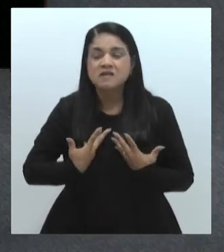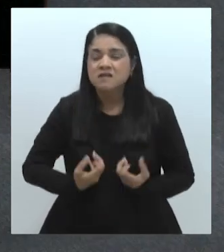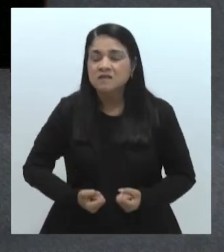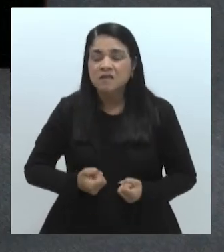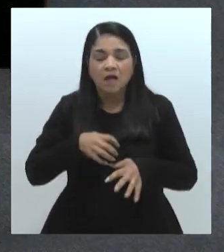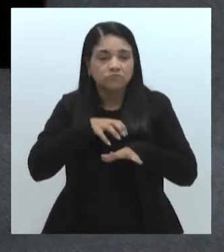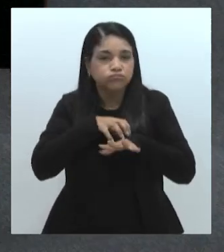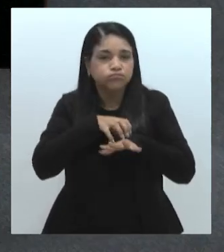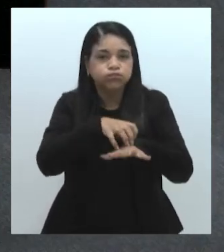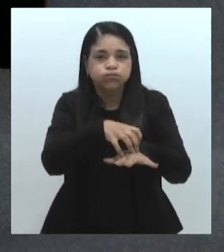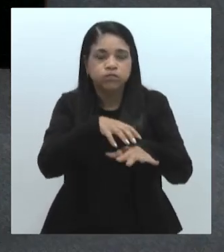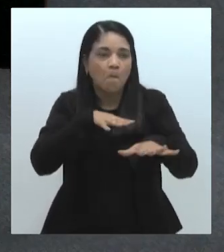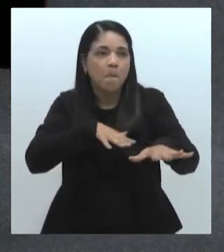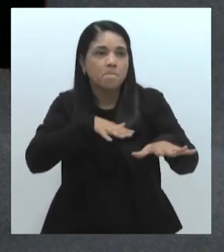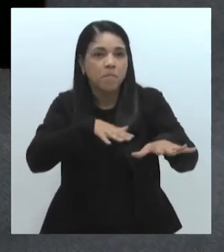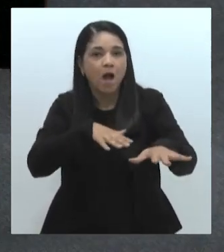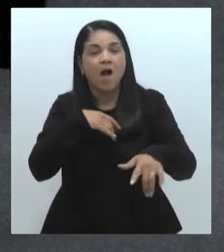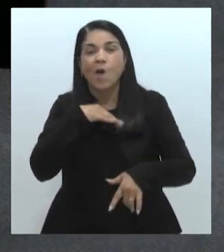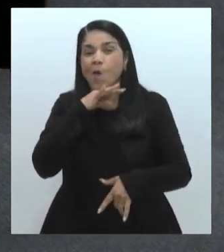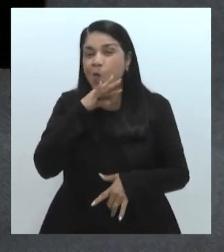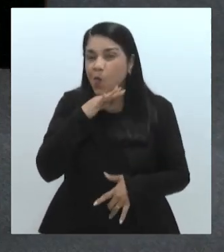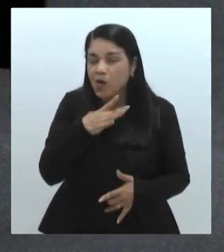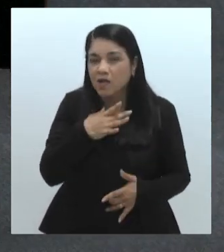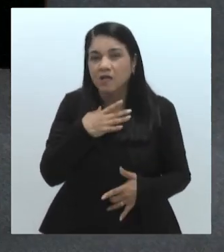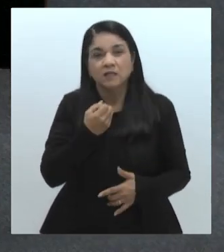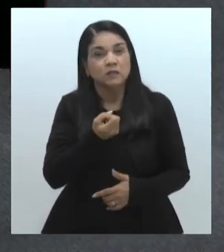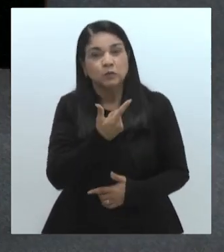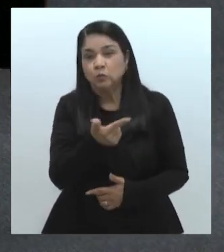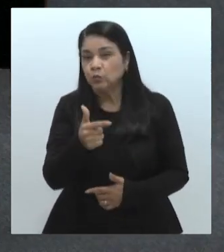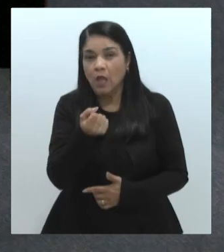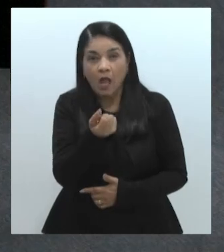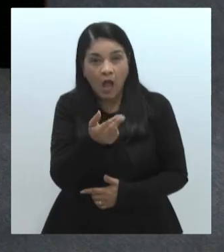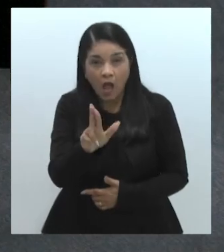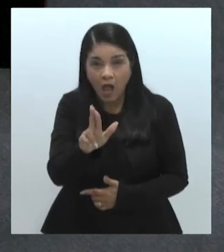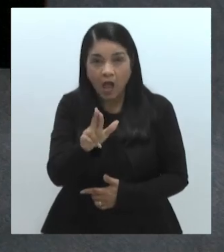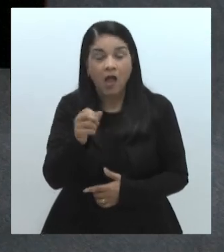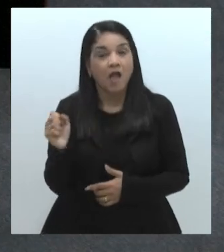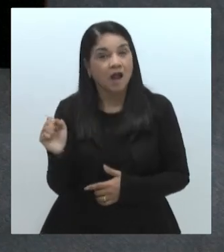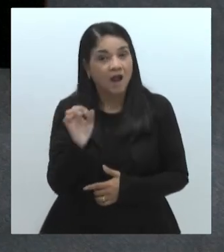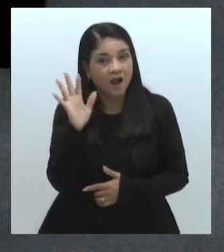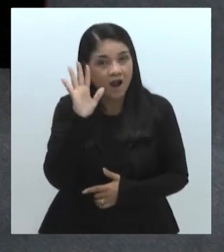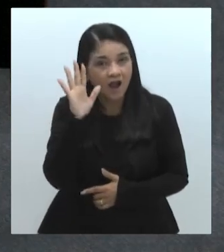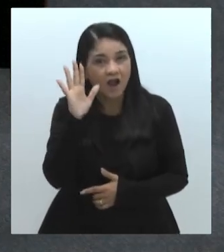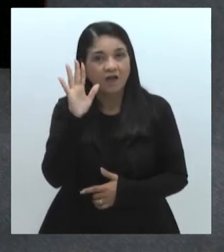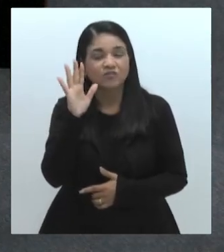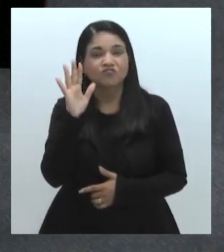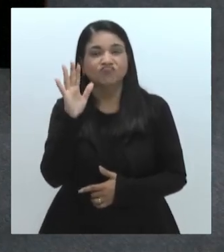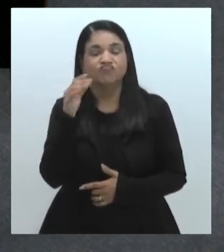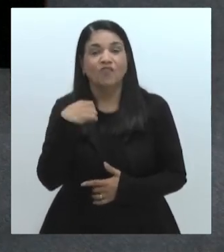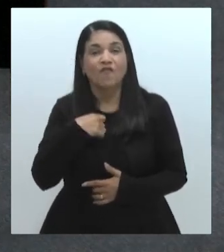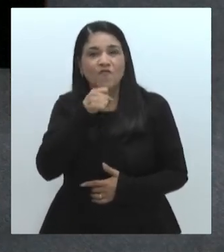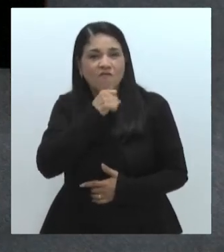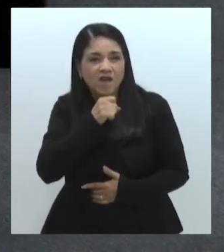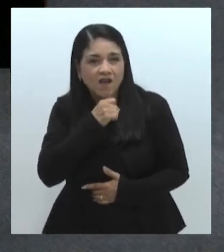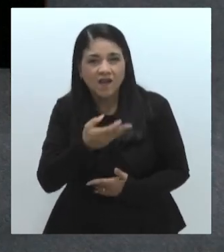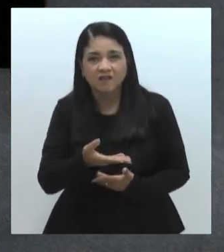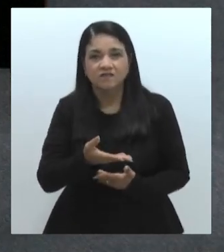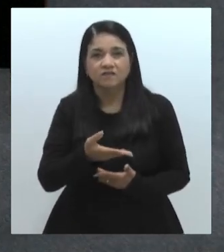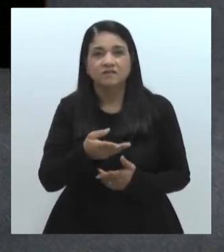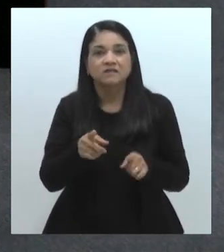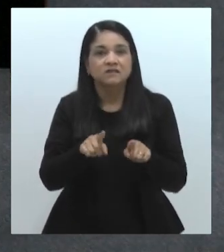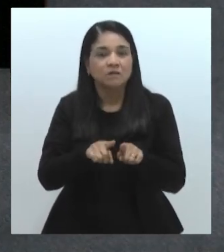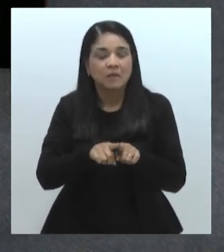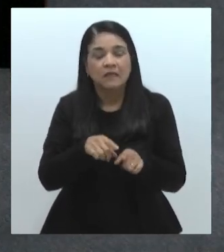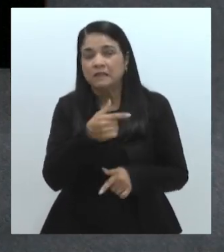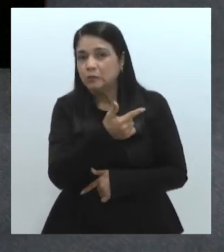que é ruim, não tem ar-condicionado, é caro, sucateado e também